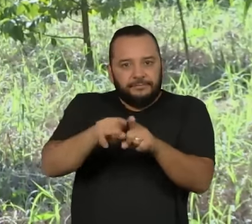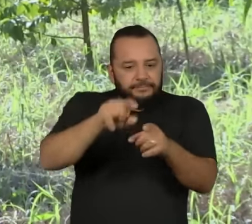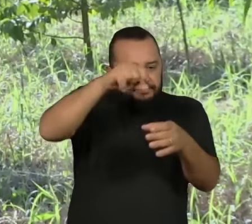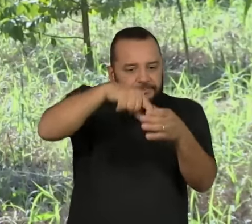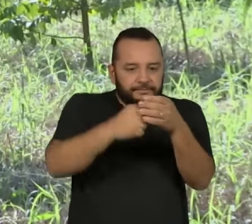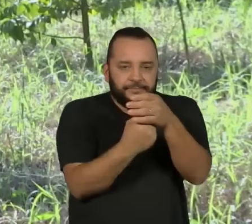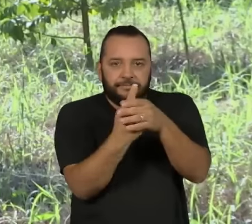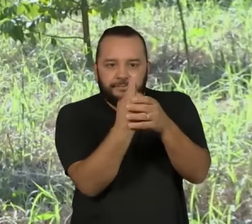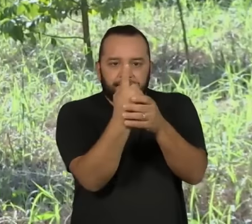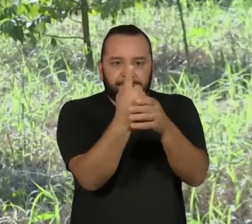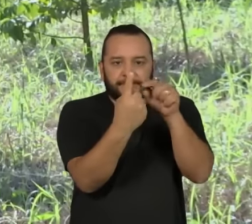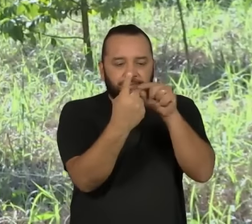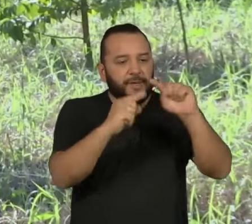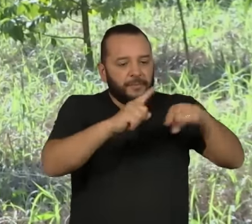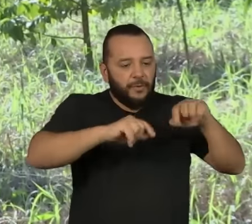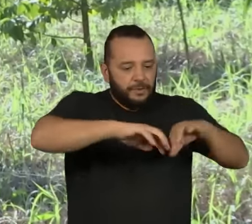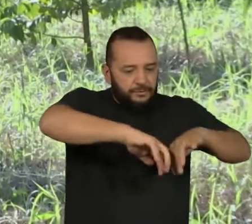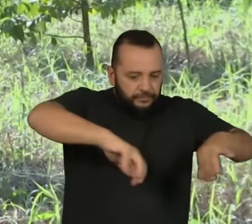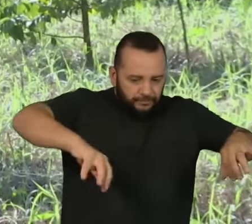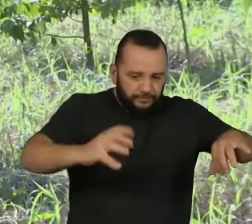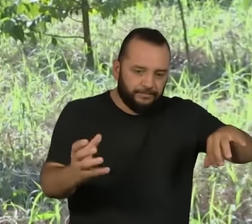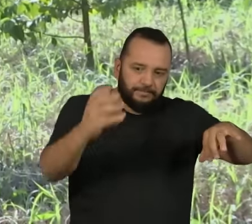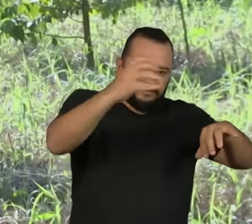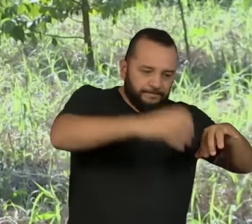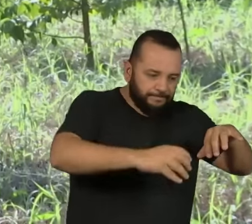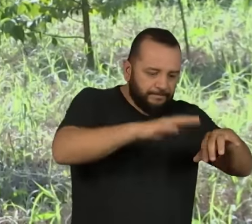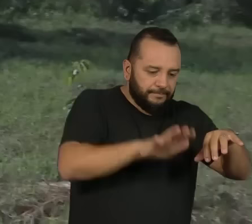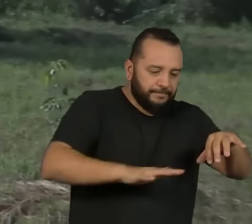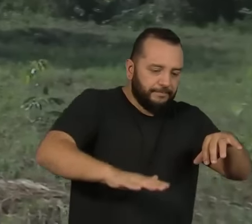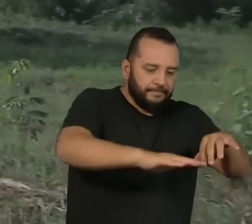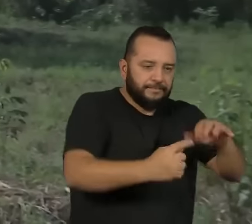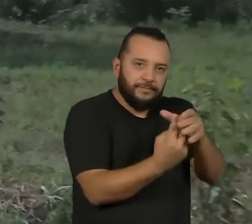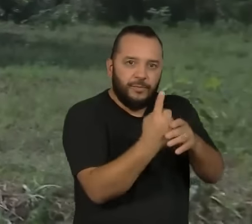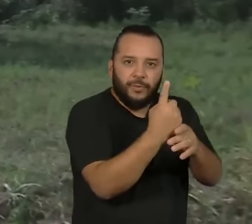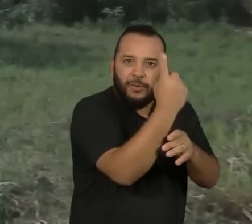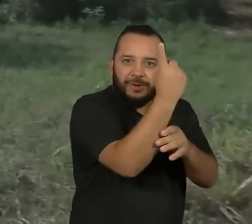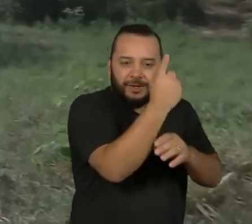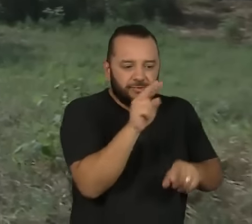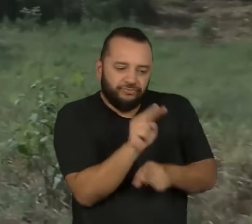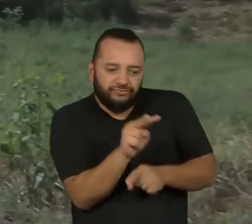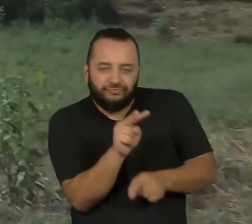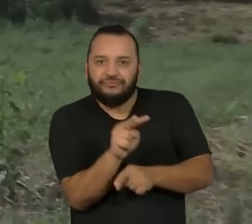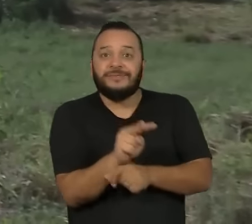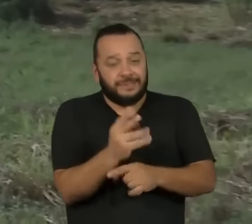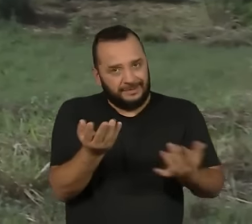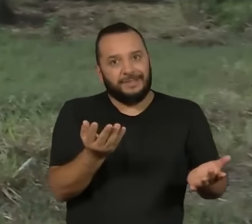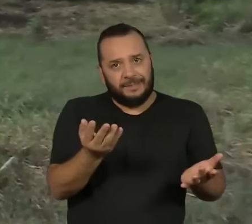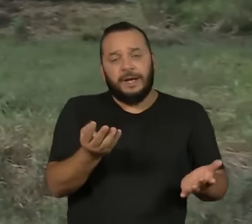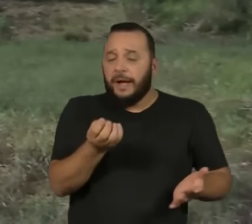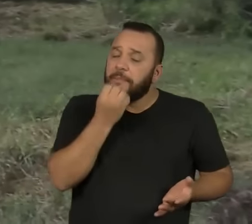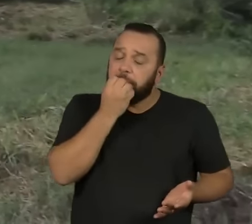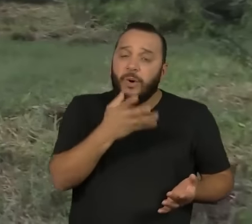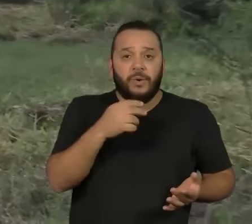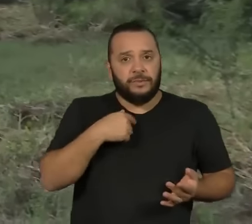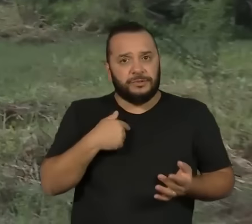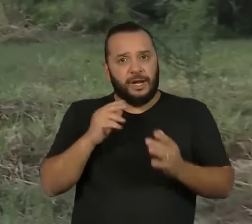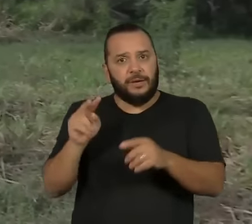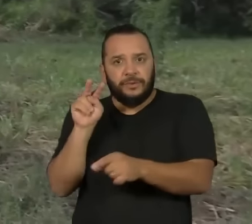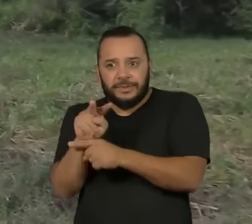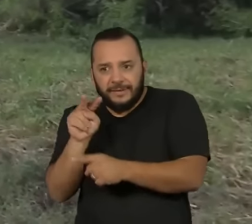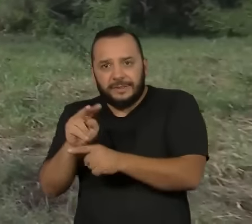temos o plantio das mudas, nós temos a manutenção dessas mudas. E o sistema agroflorestal tem esse ganho, da conservação à